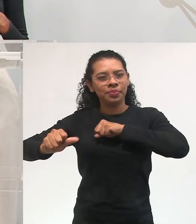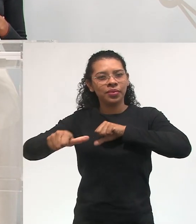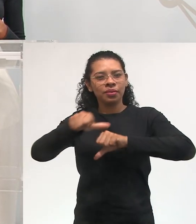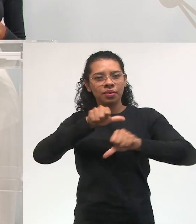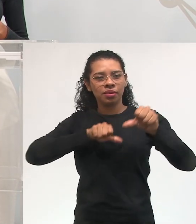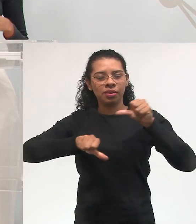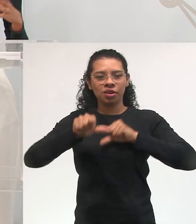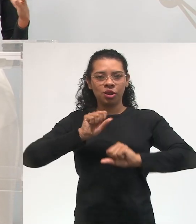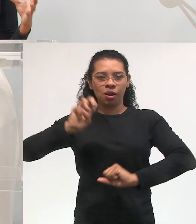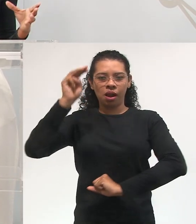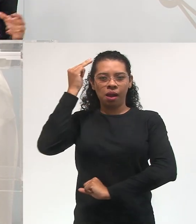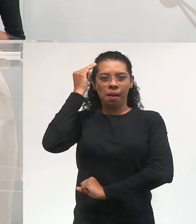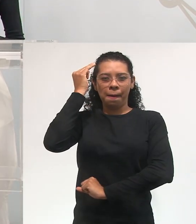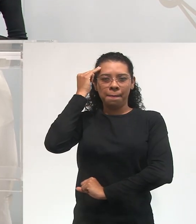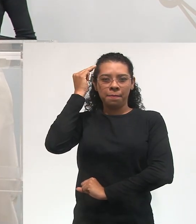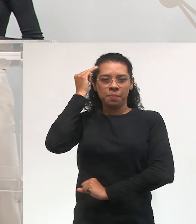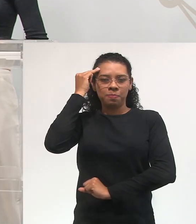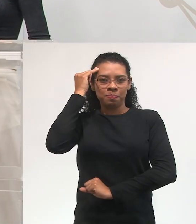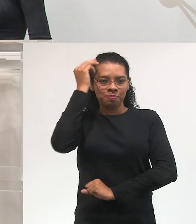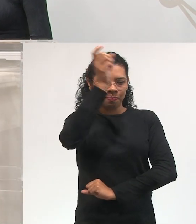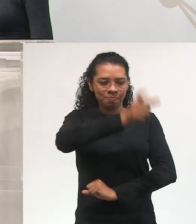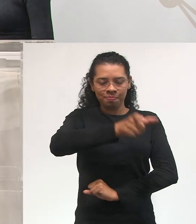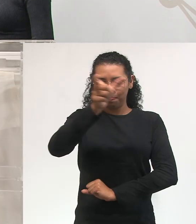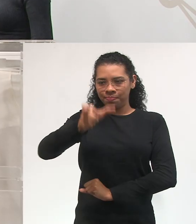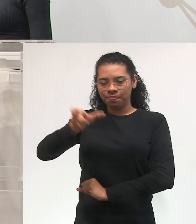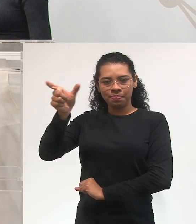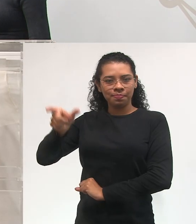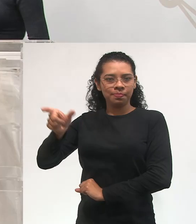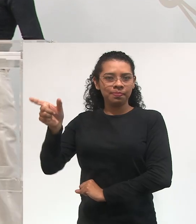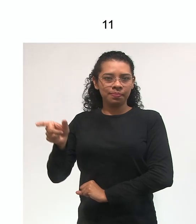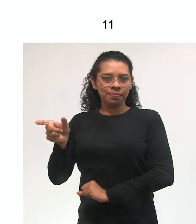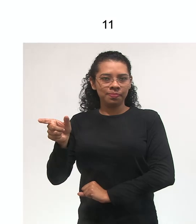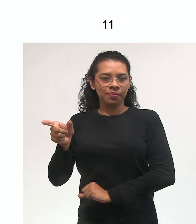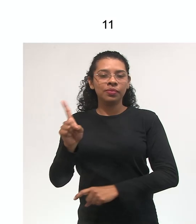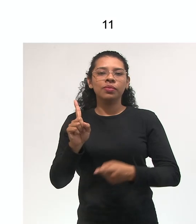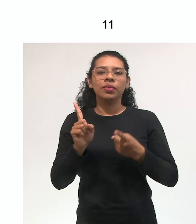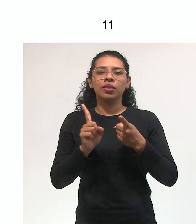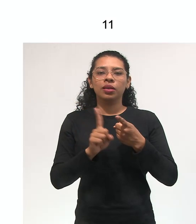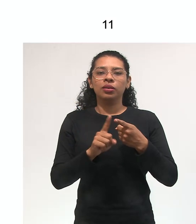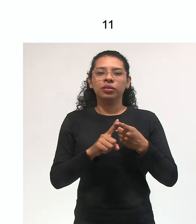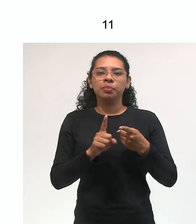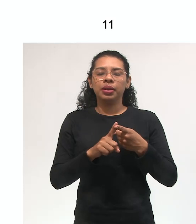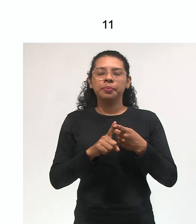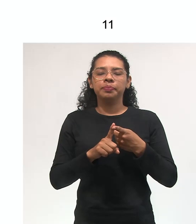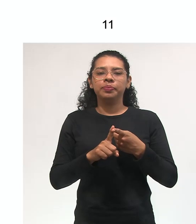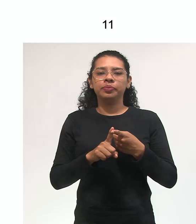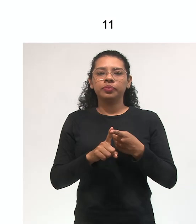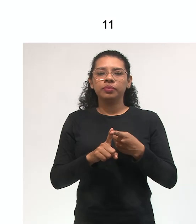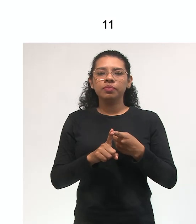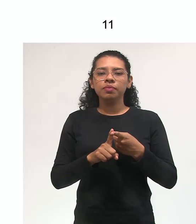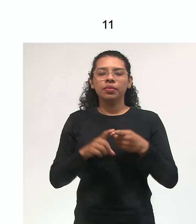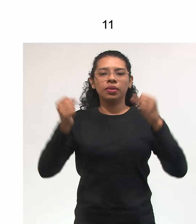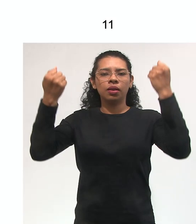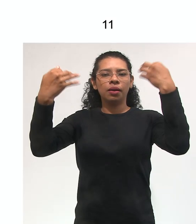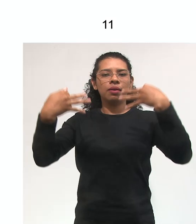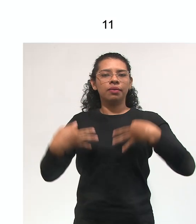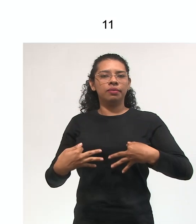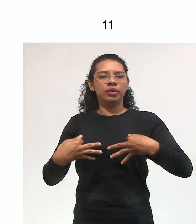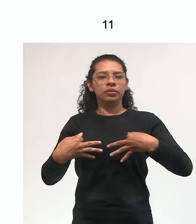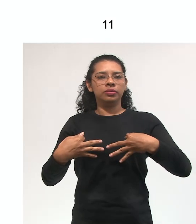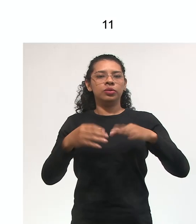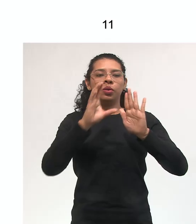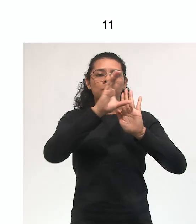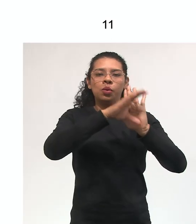transforma as mentes dos indivíduos. E aí ele vai dizer, Vamos voltar ao slide. Conforme